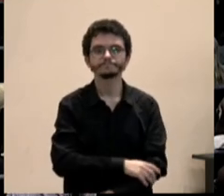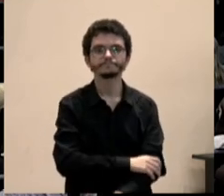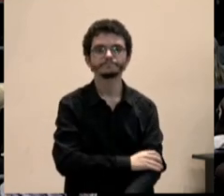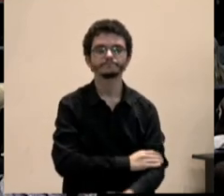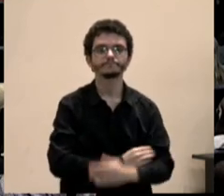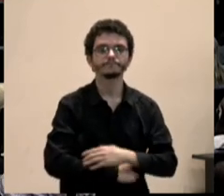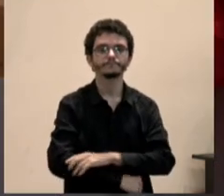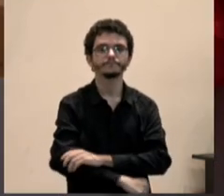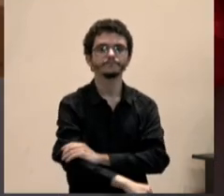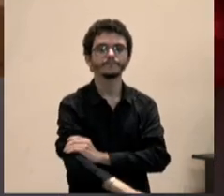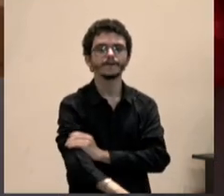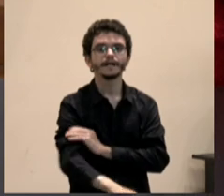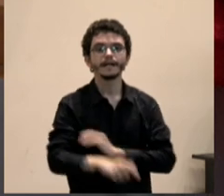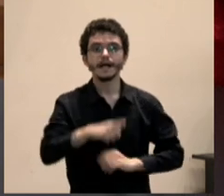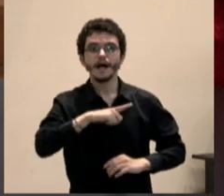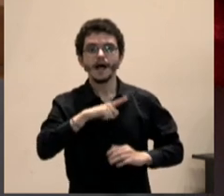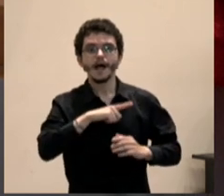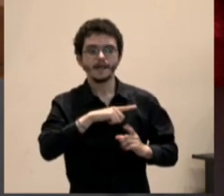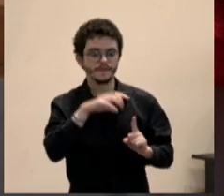que há um ataque